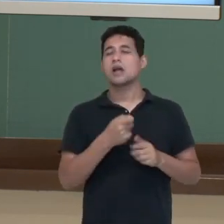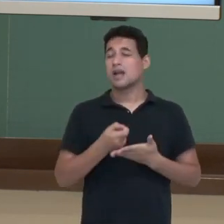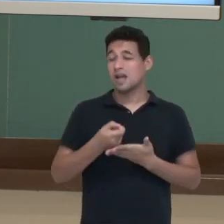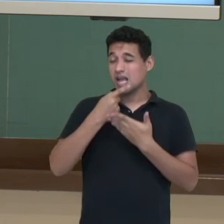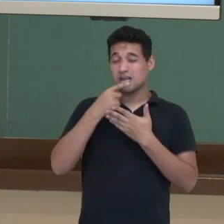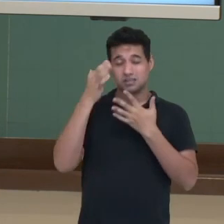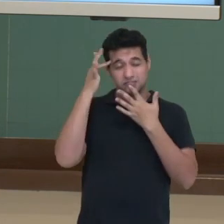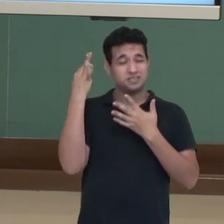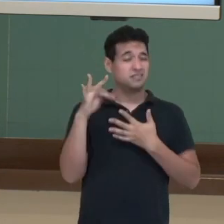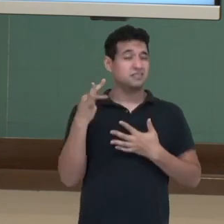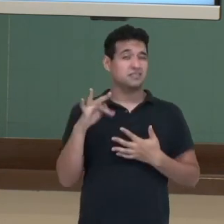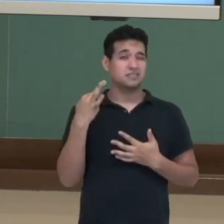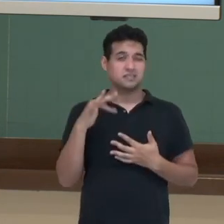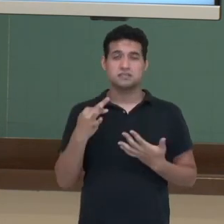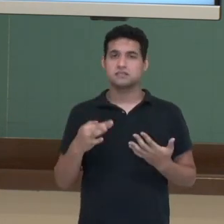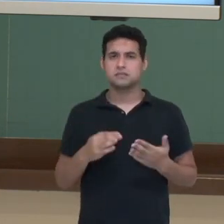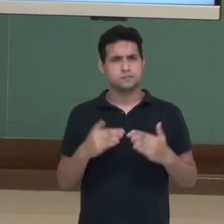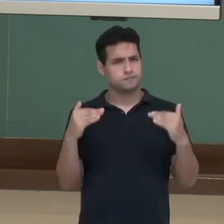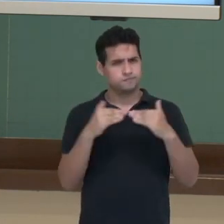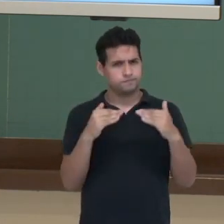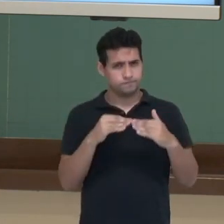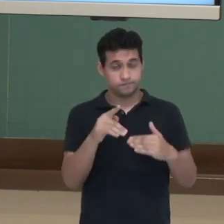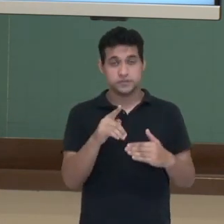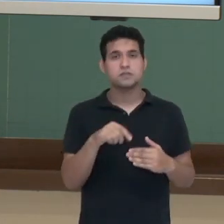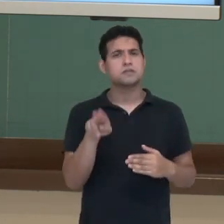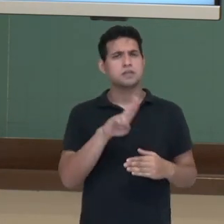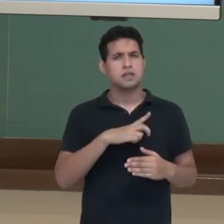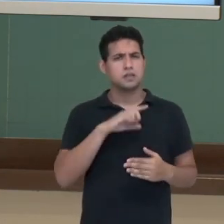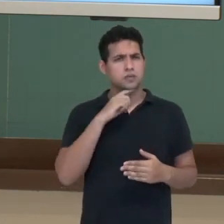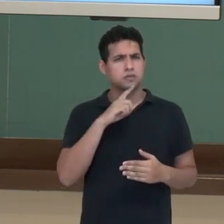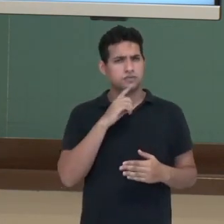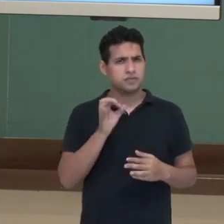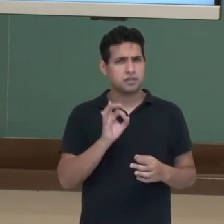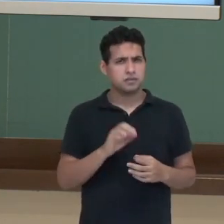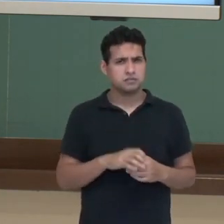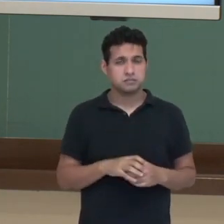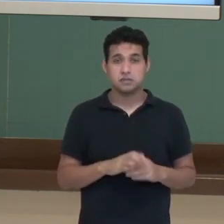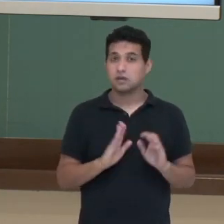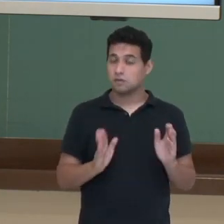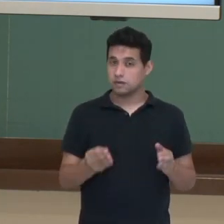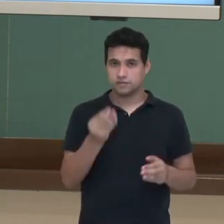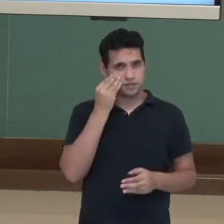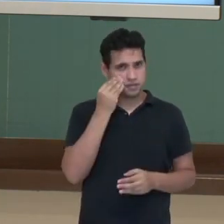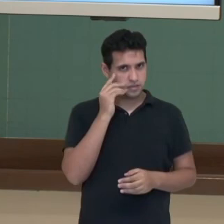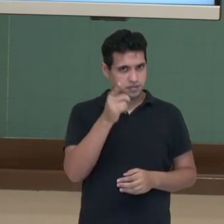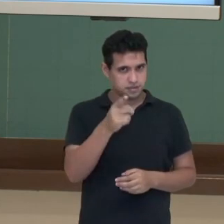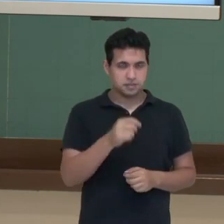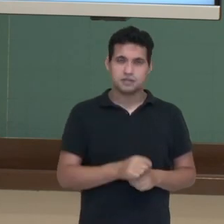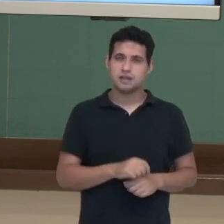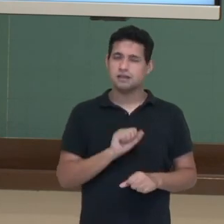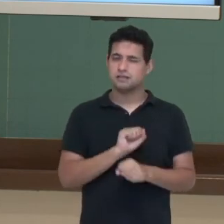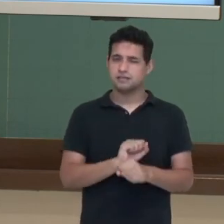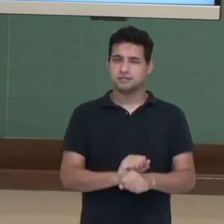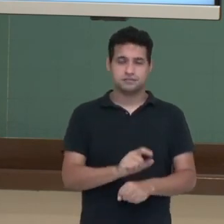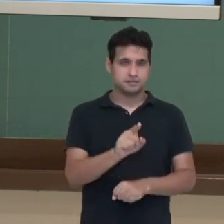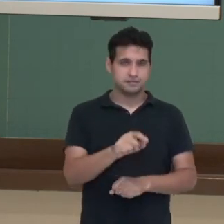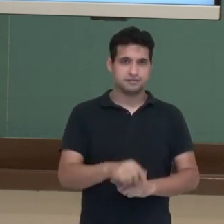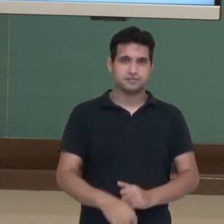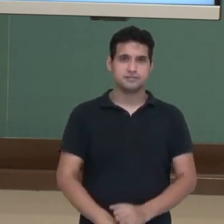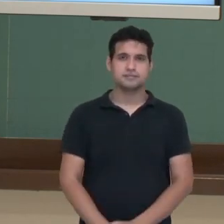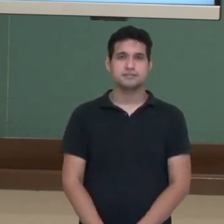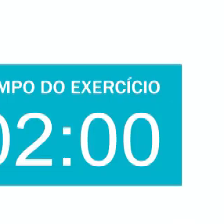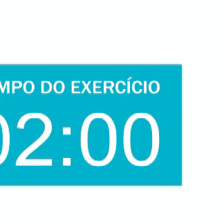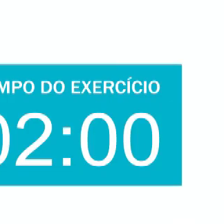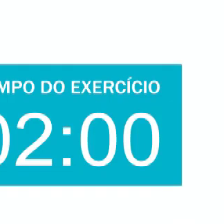pastilla para el dolor. De acuerdo, chicos? Alguma dúvida? Agora é com vocês. Até daqui a pouco.